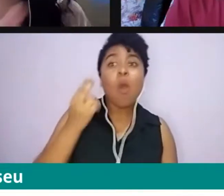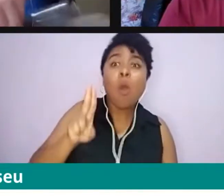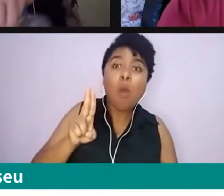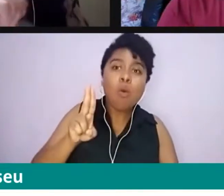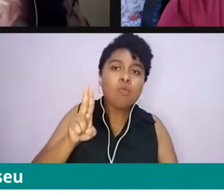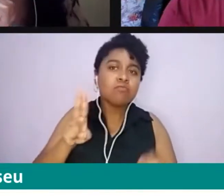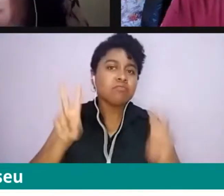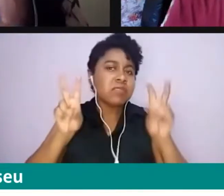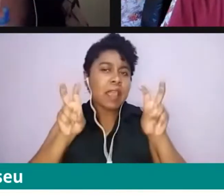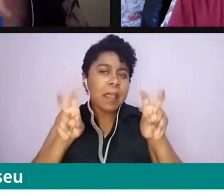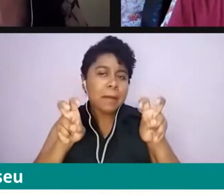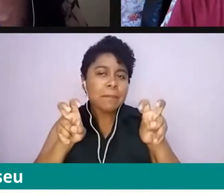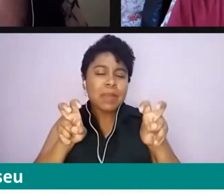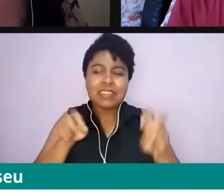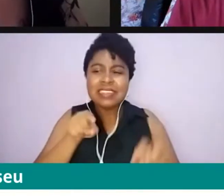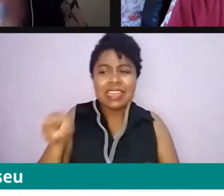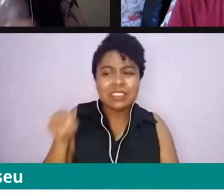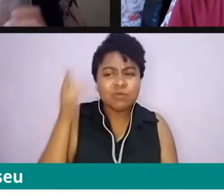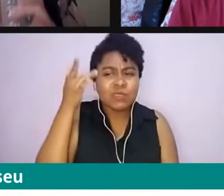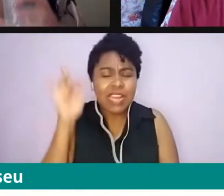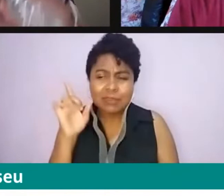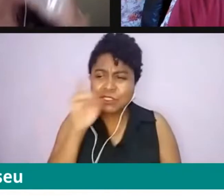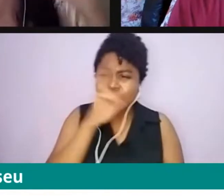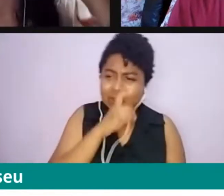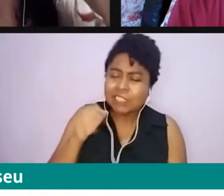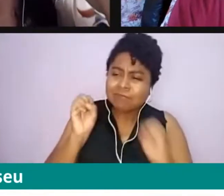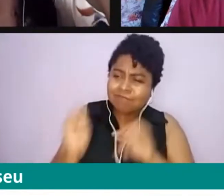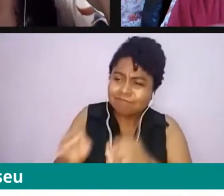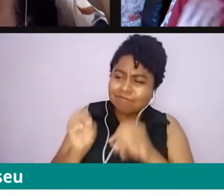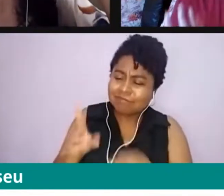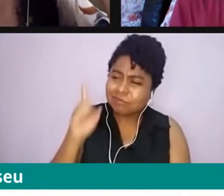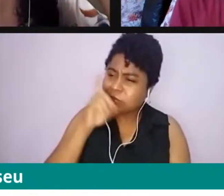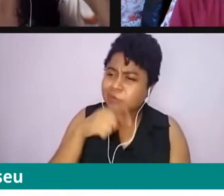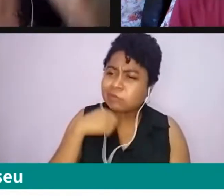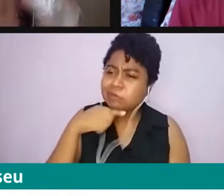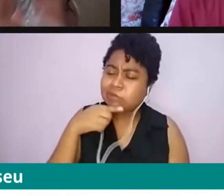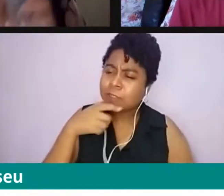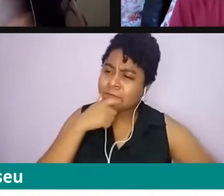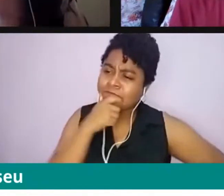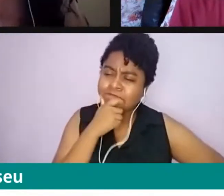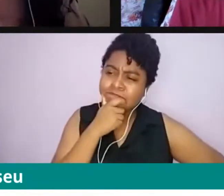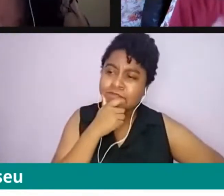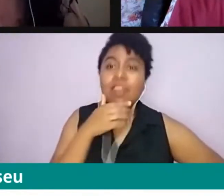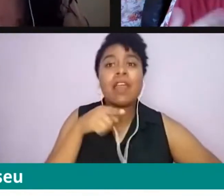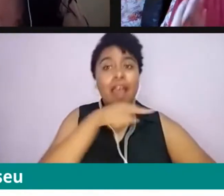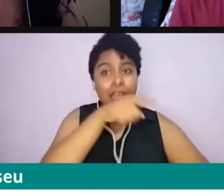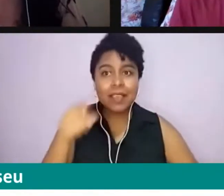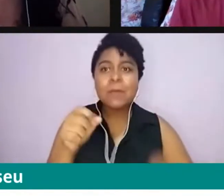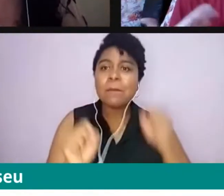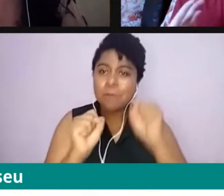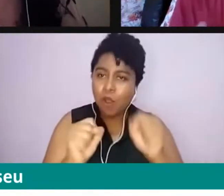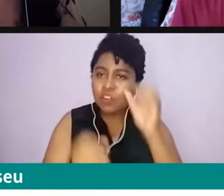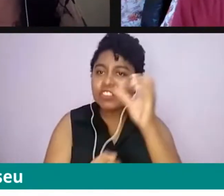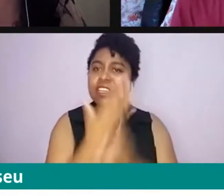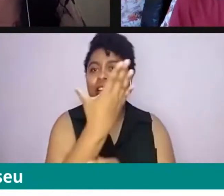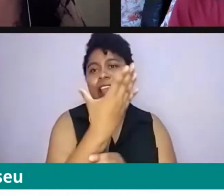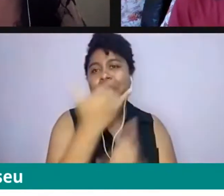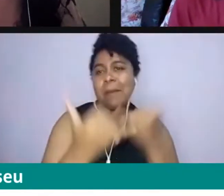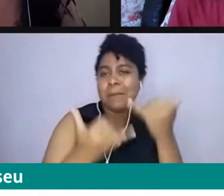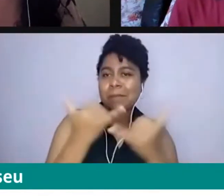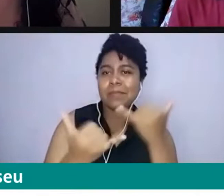dificuldade. Então, mas no geral, acho que você consegue construir uma